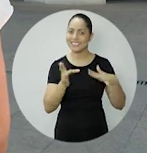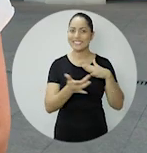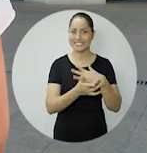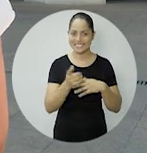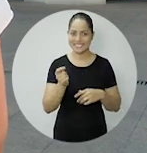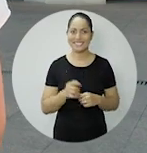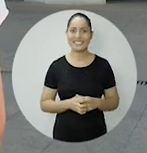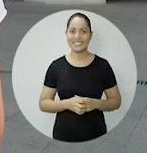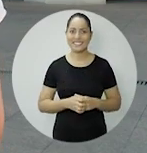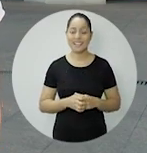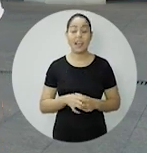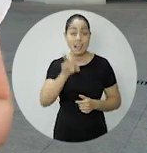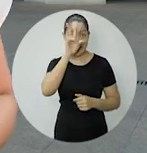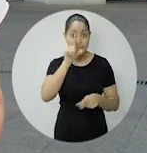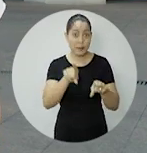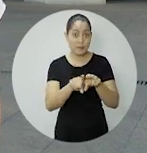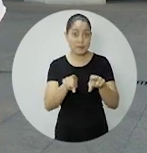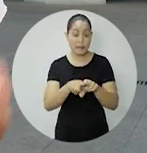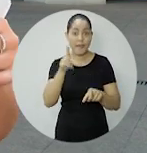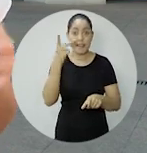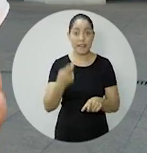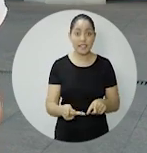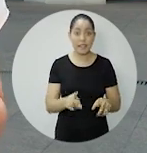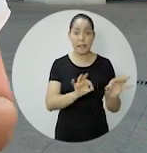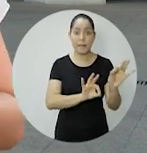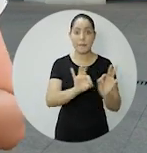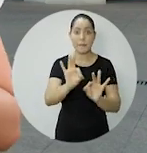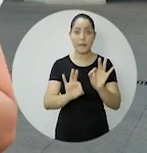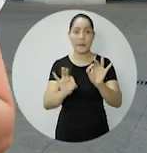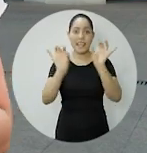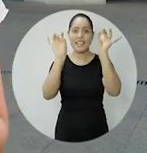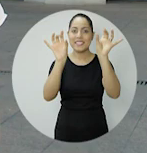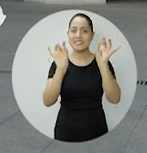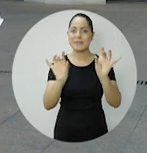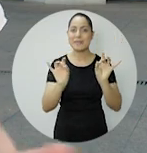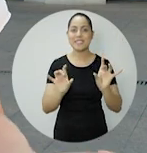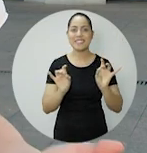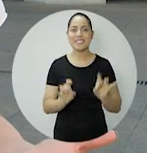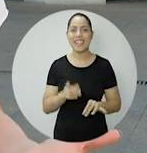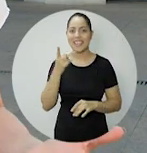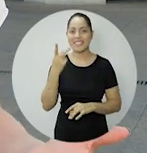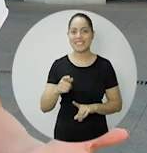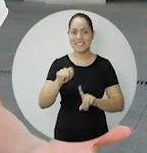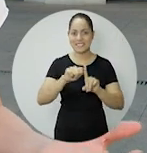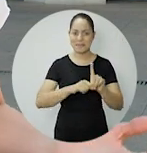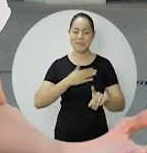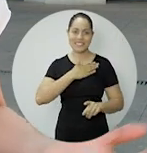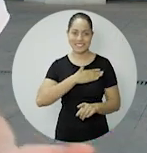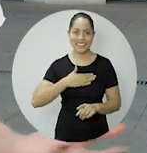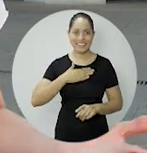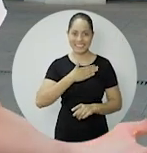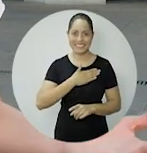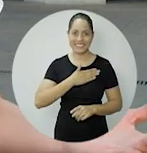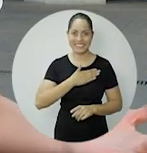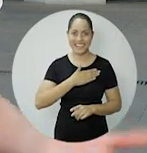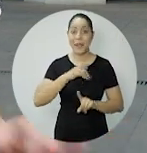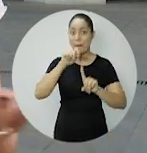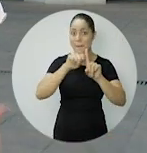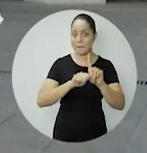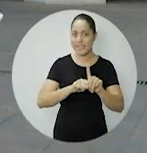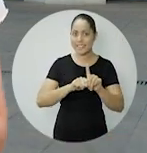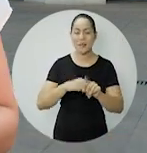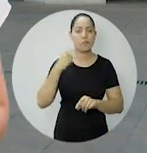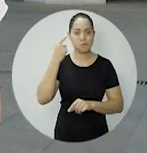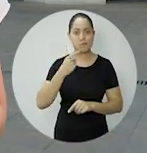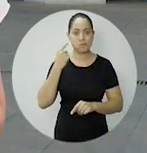só seguir a gente nas redes sociais. Vale lembrar que este é um dos programas especiais que estamos fazendo para este mês de agosto,